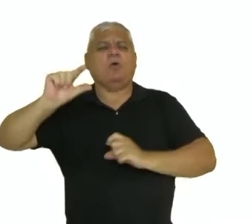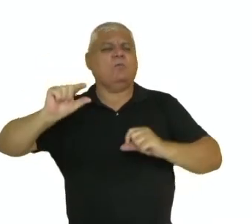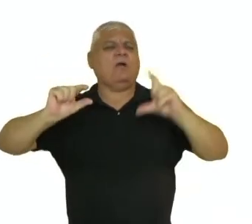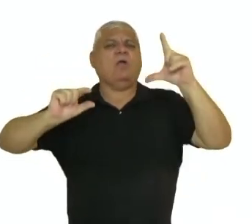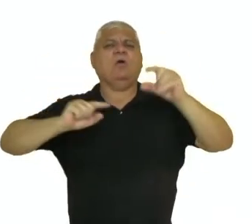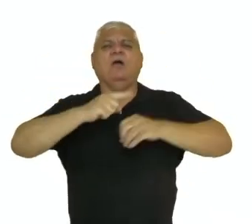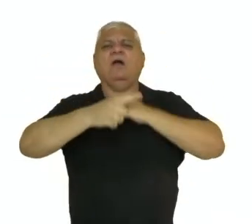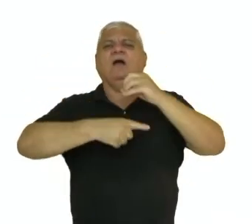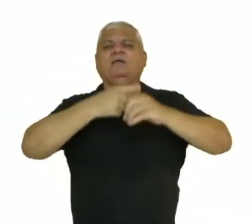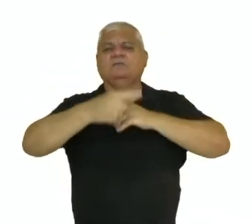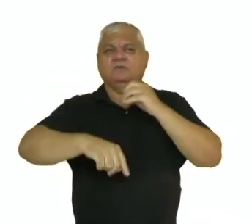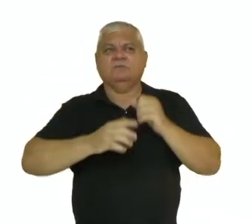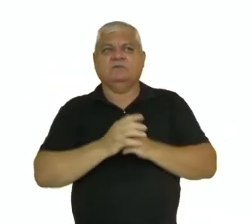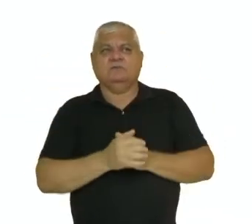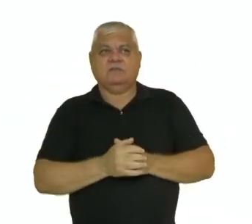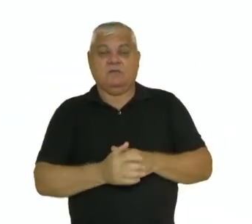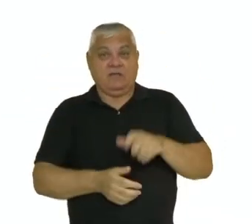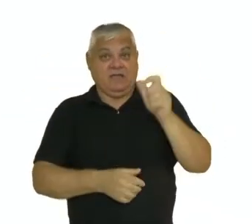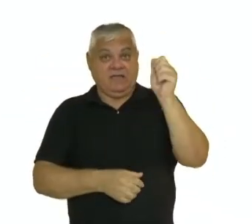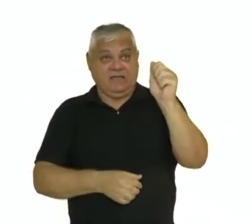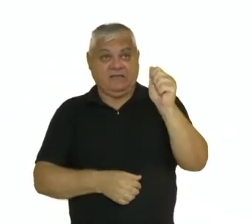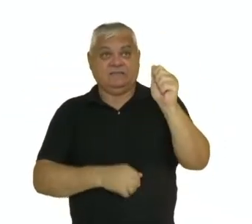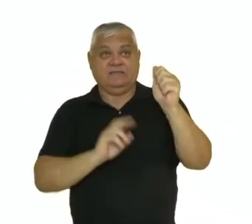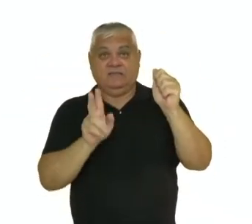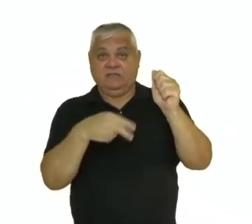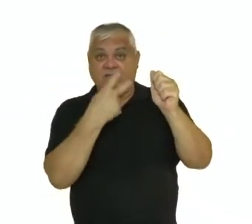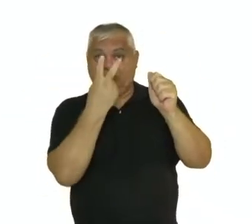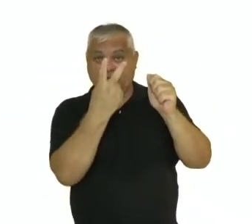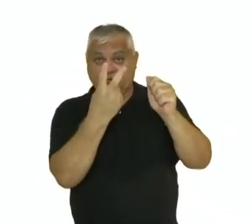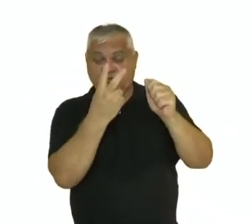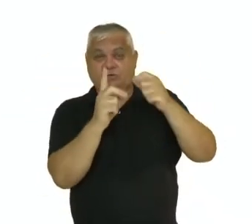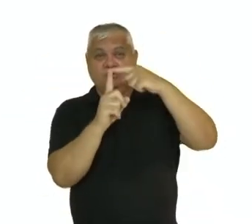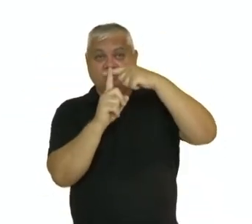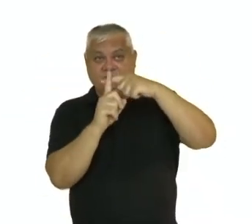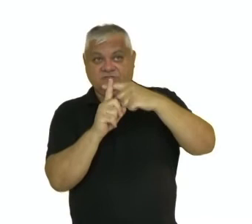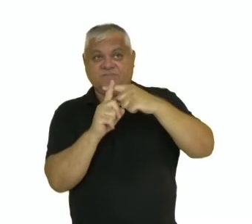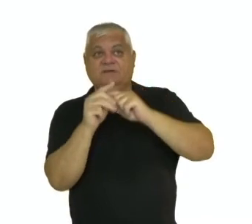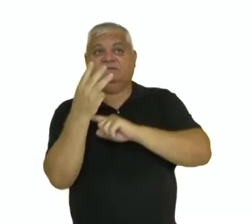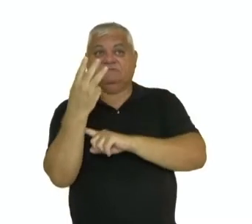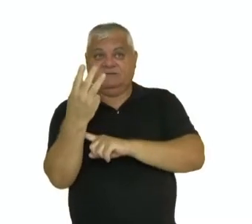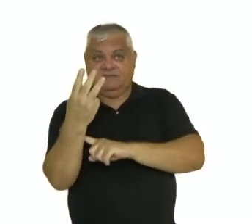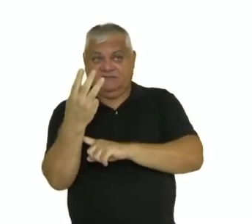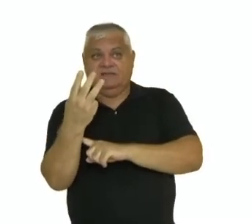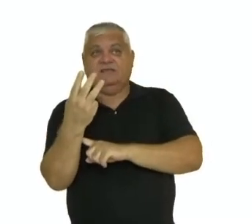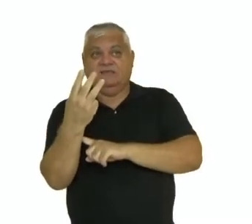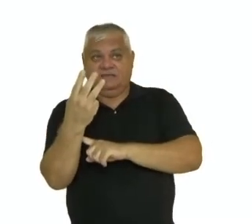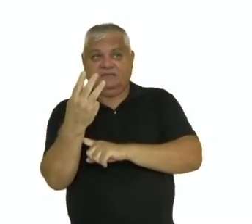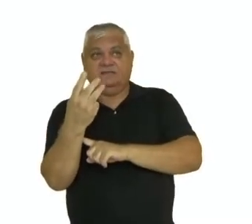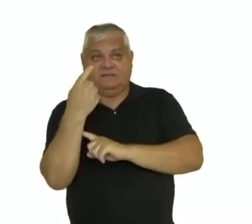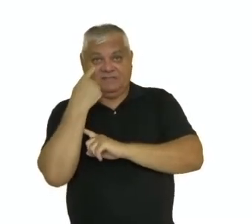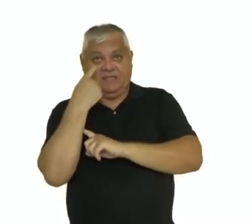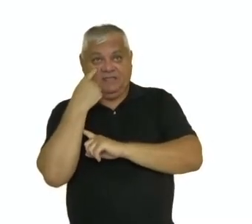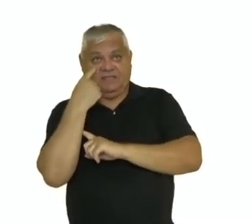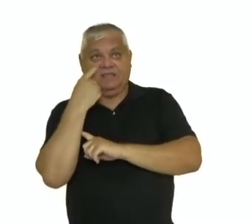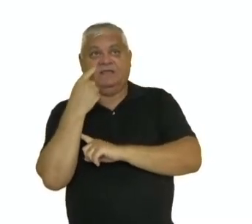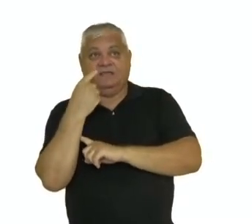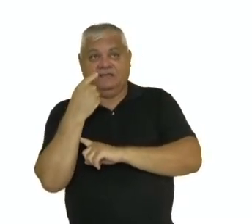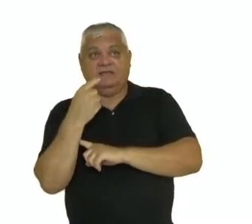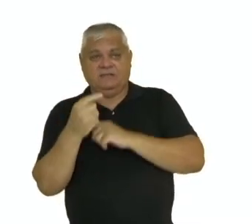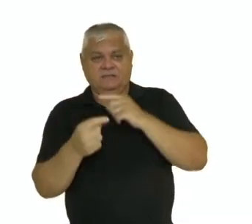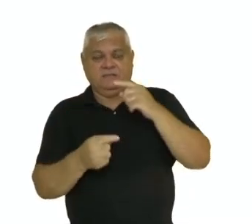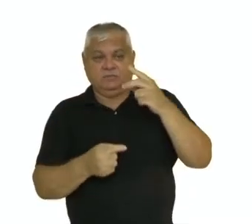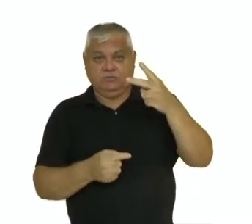nessa equação, tá? Então a gente está vendo lá que o A ele tem 2 e 3, então estou vendo os índices aqui 2